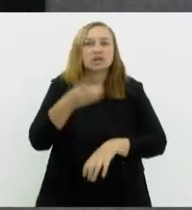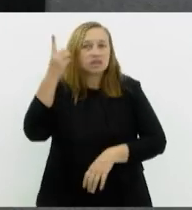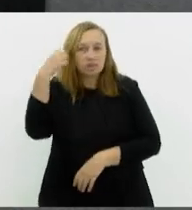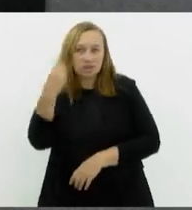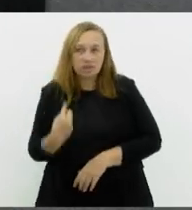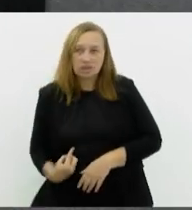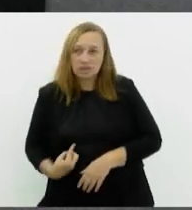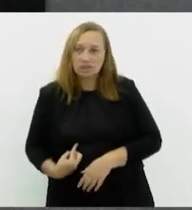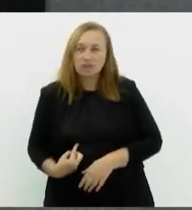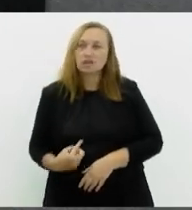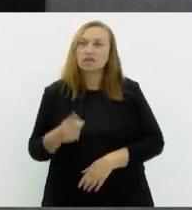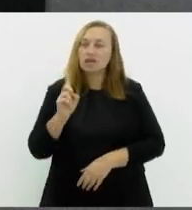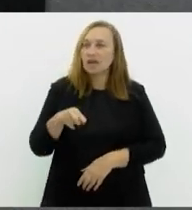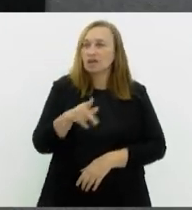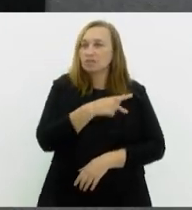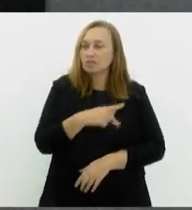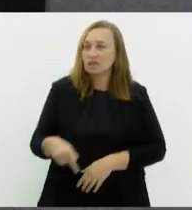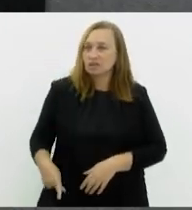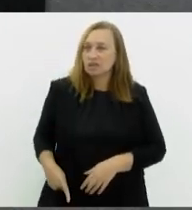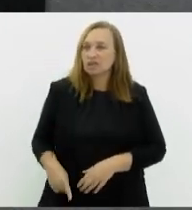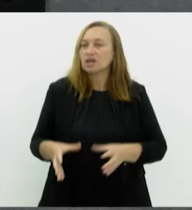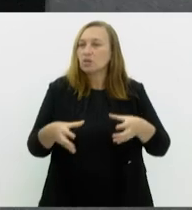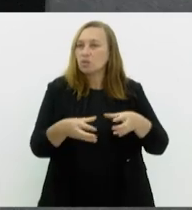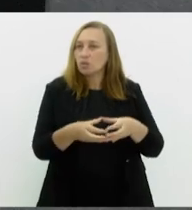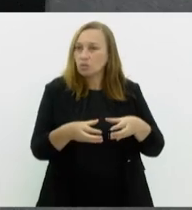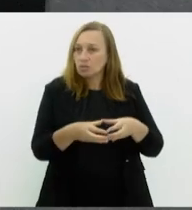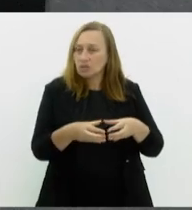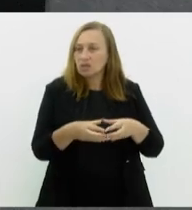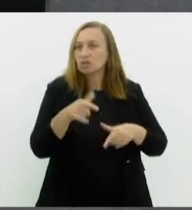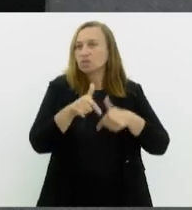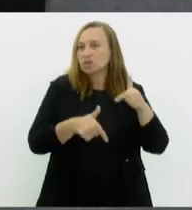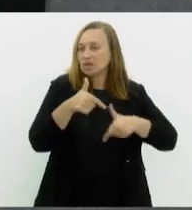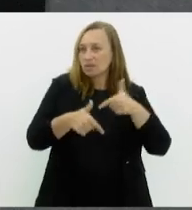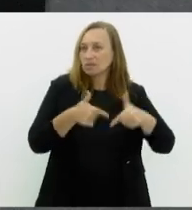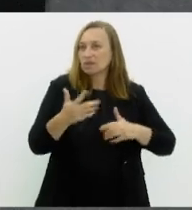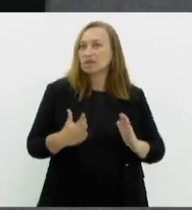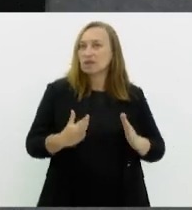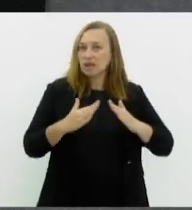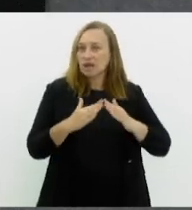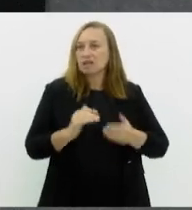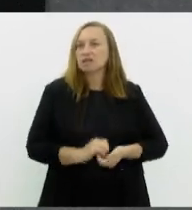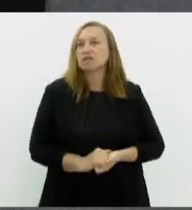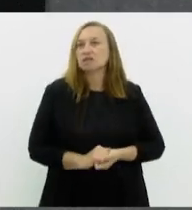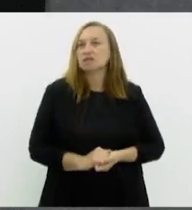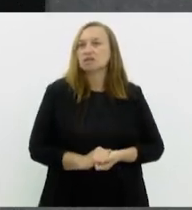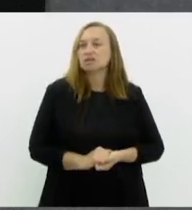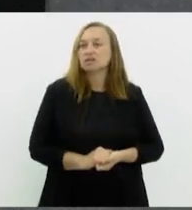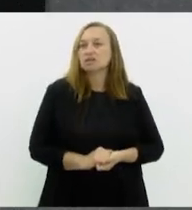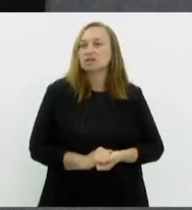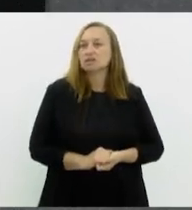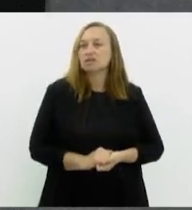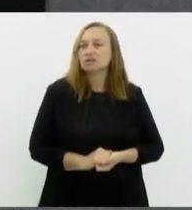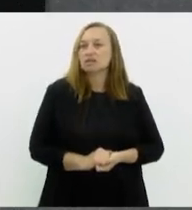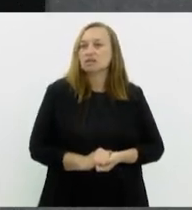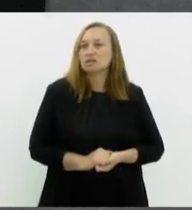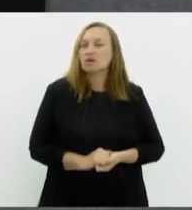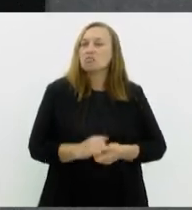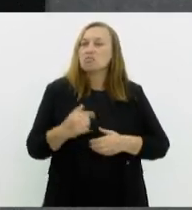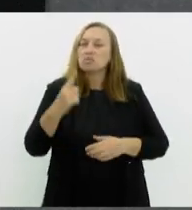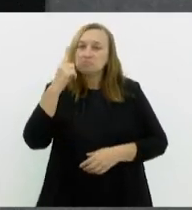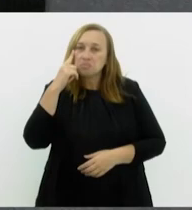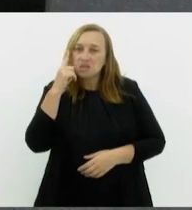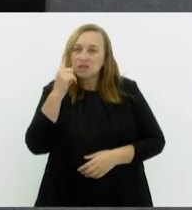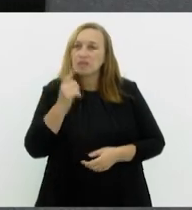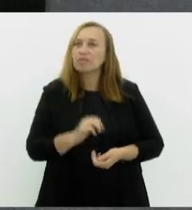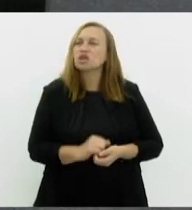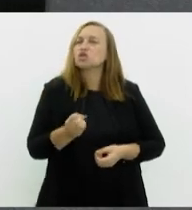Balbi, que é a nossa presidenta da Comissão de Trabalho desta Casa, traz muito bem essa reflexão